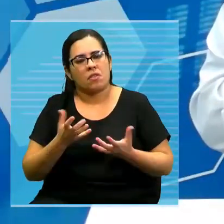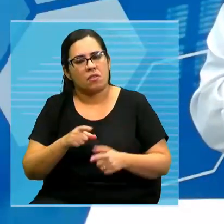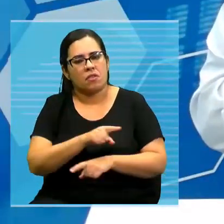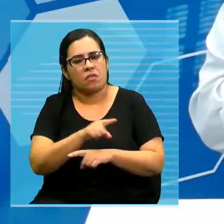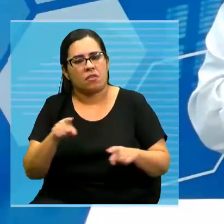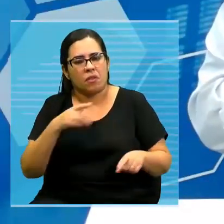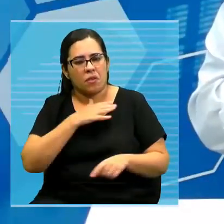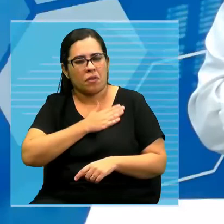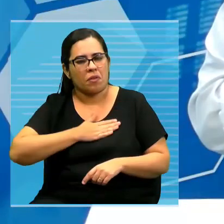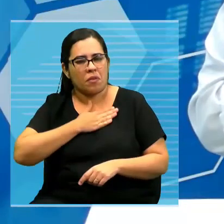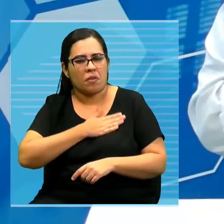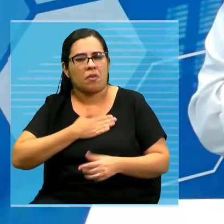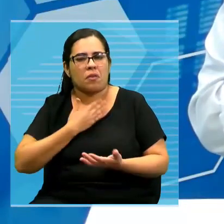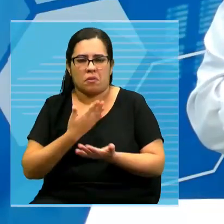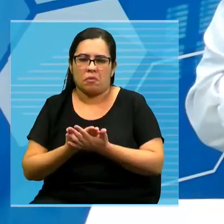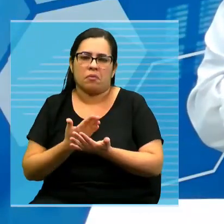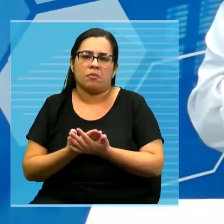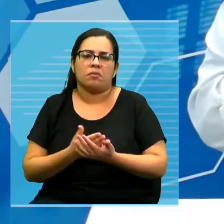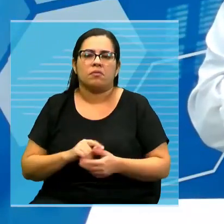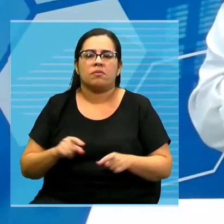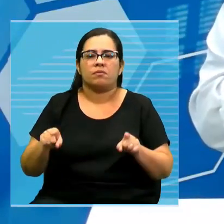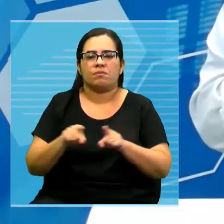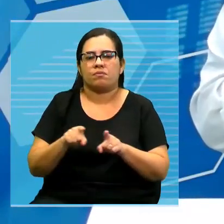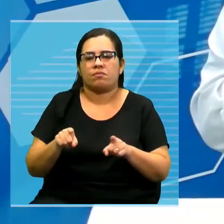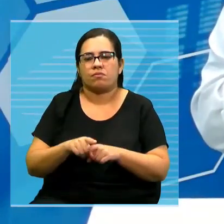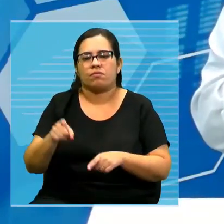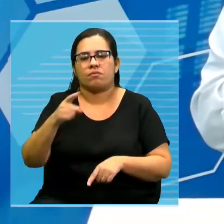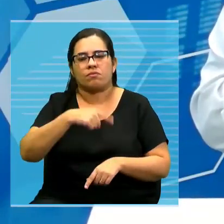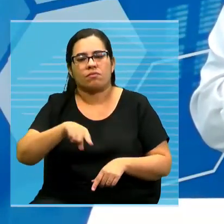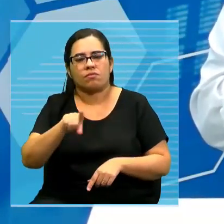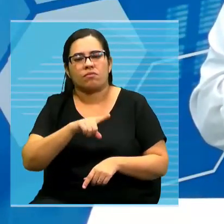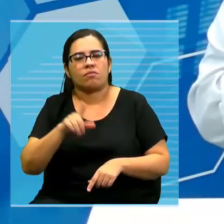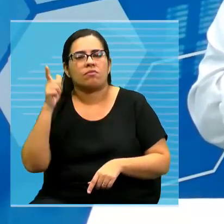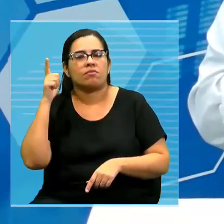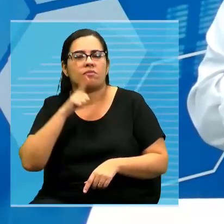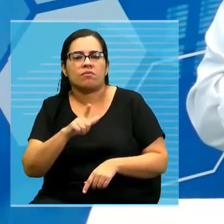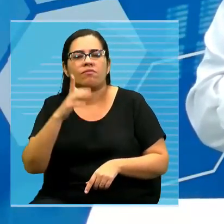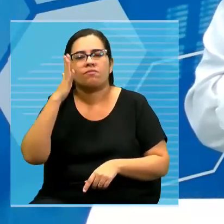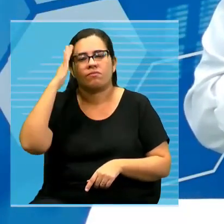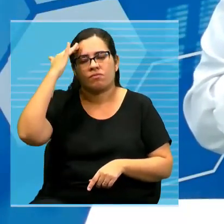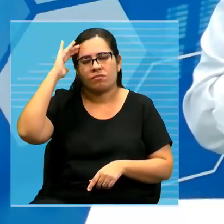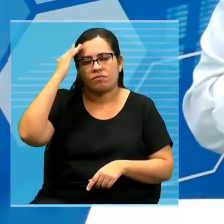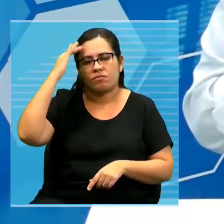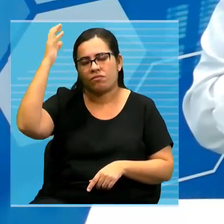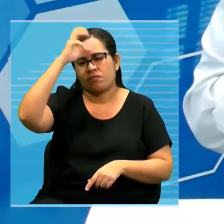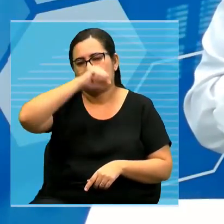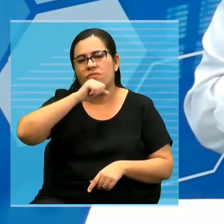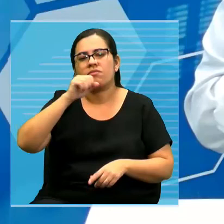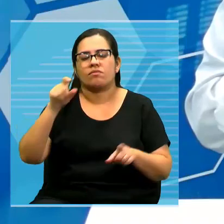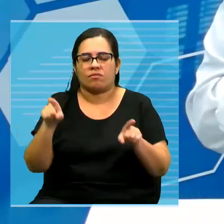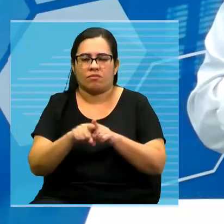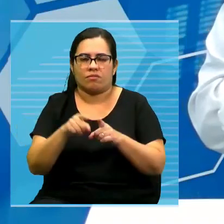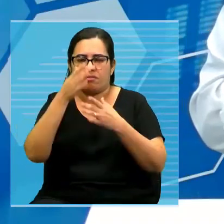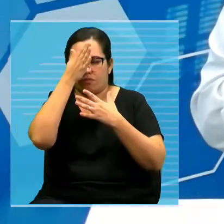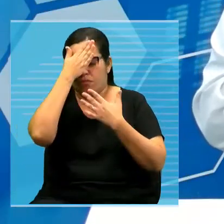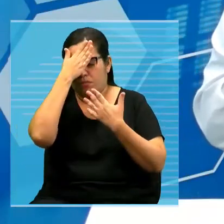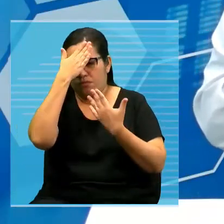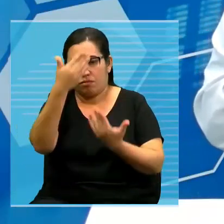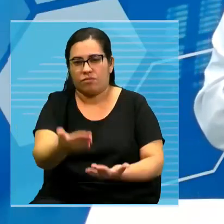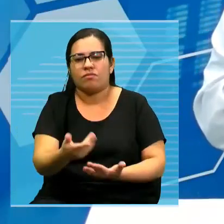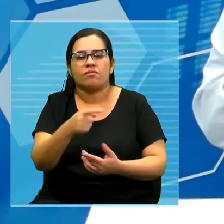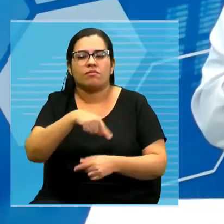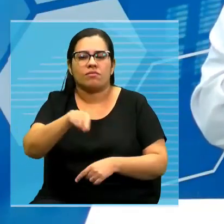vocês tenham gostado da nossa aula que você tenha conseguido entender quero que agradecer a presença de vocês